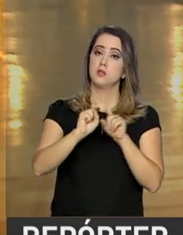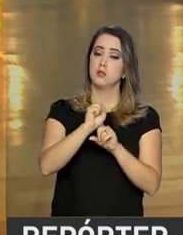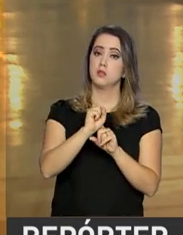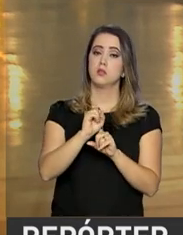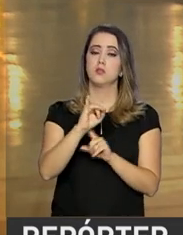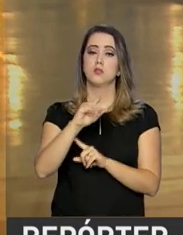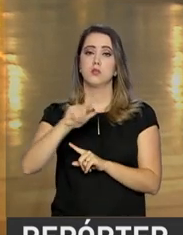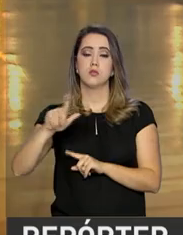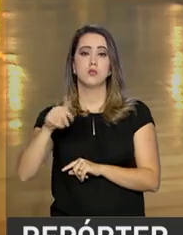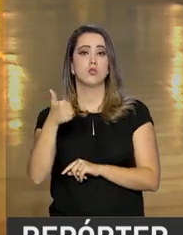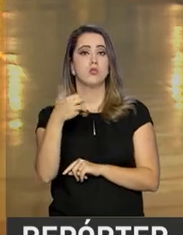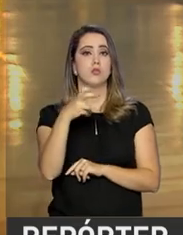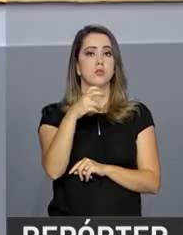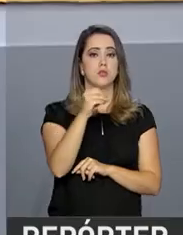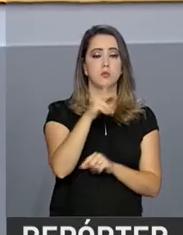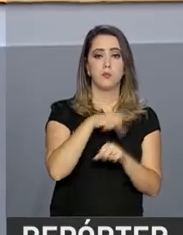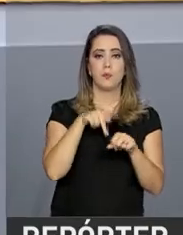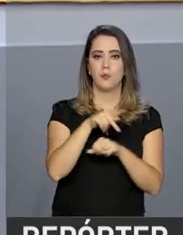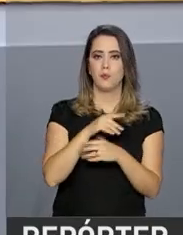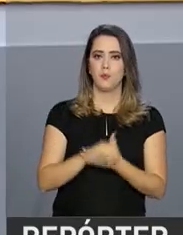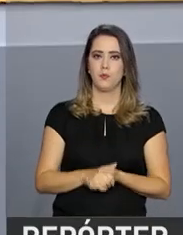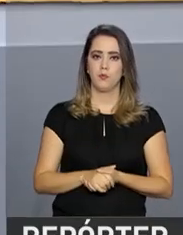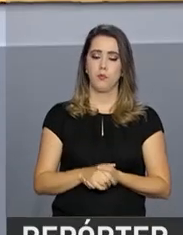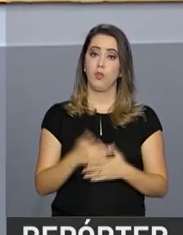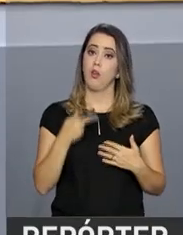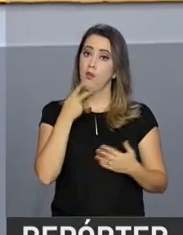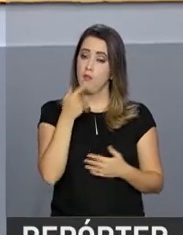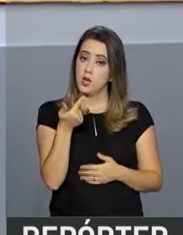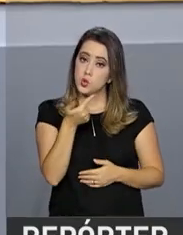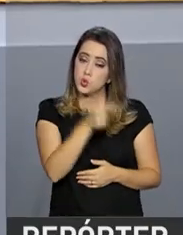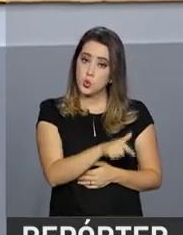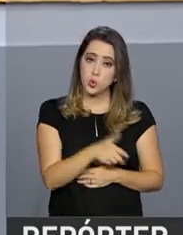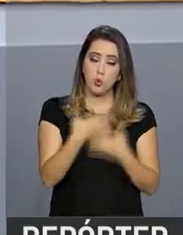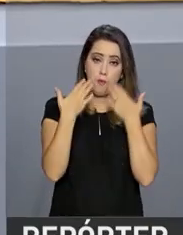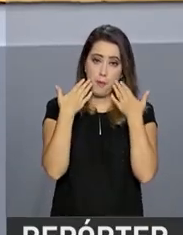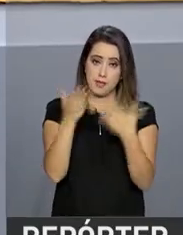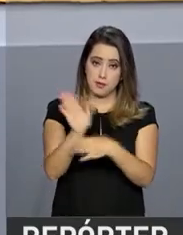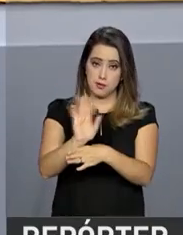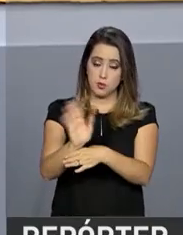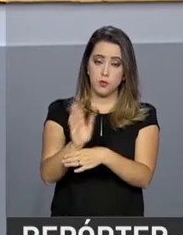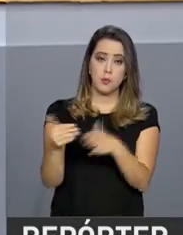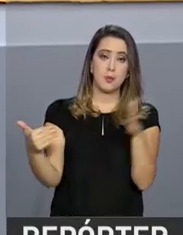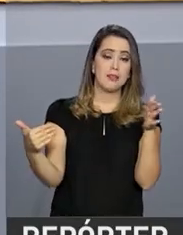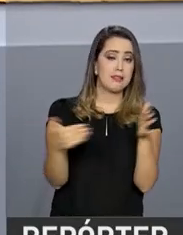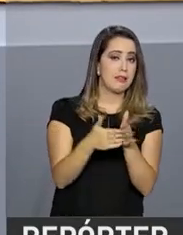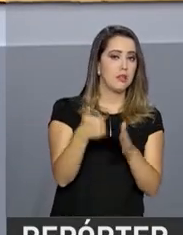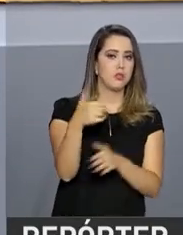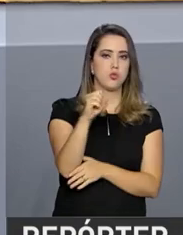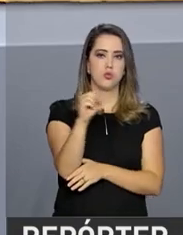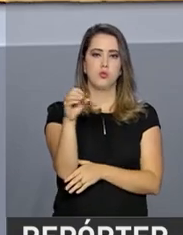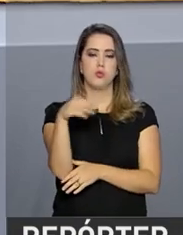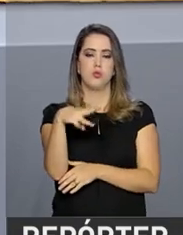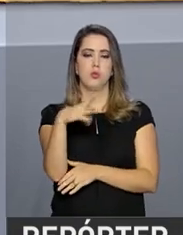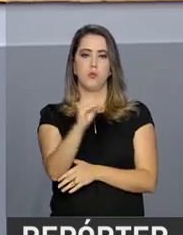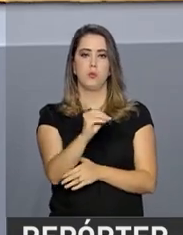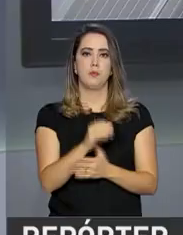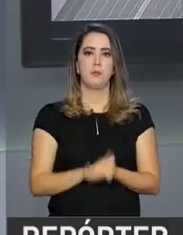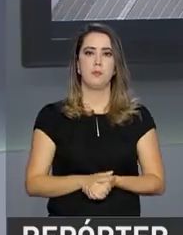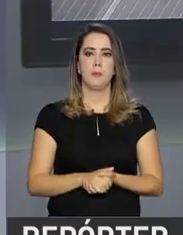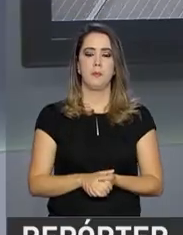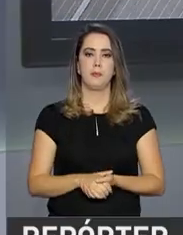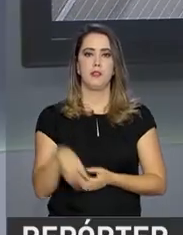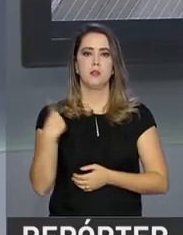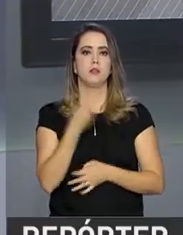150 países só para reforçar então a mostra continua em cartaz até 18 de março